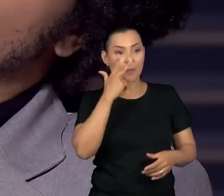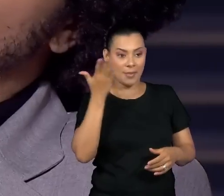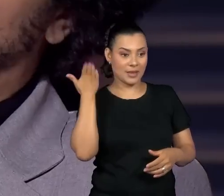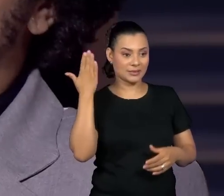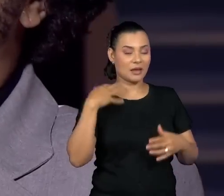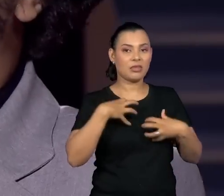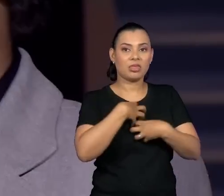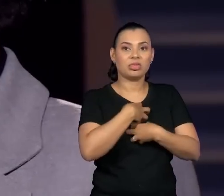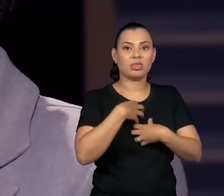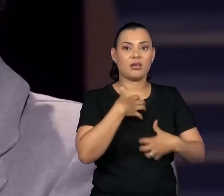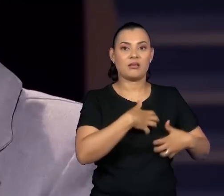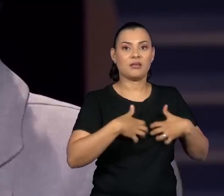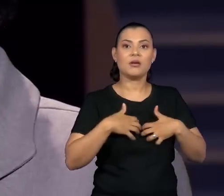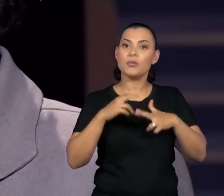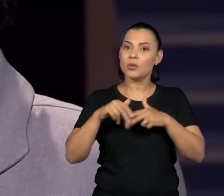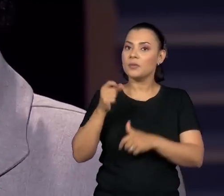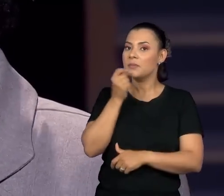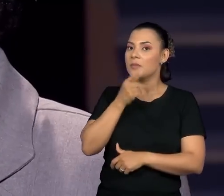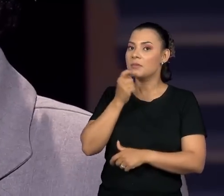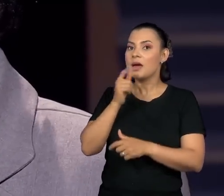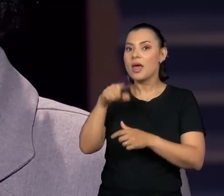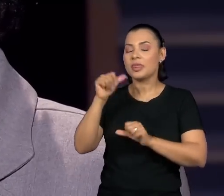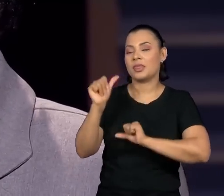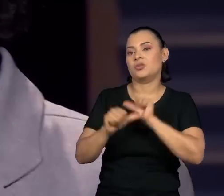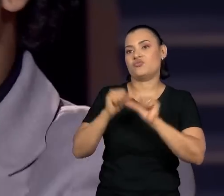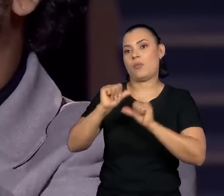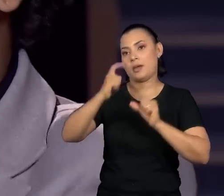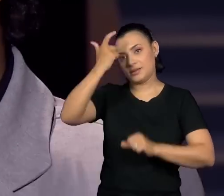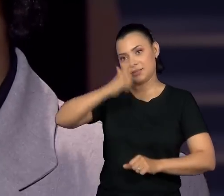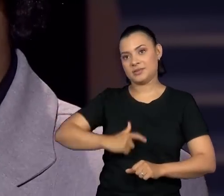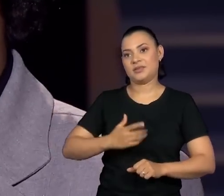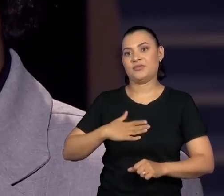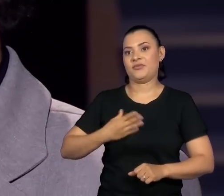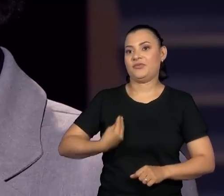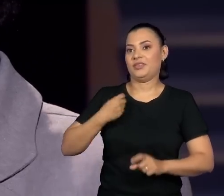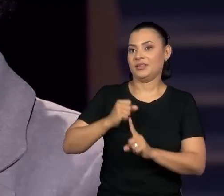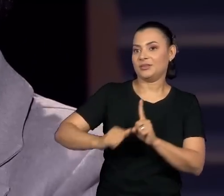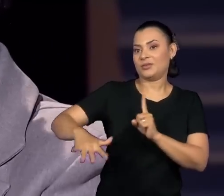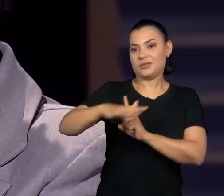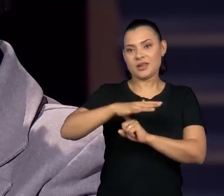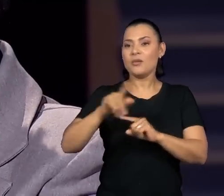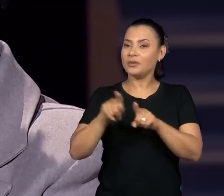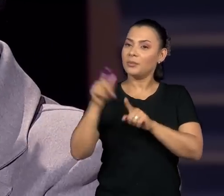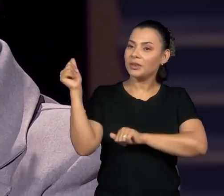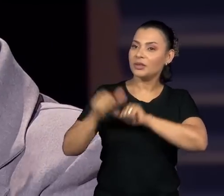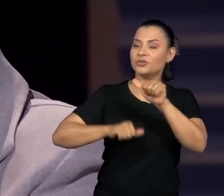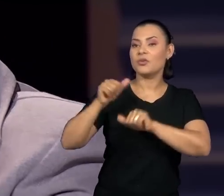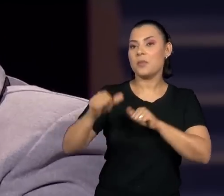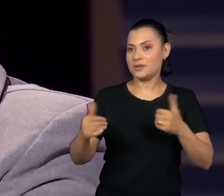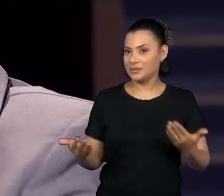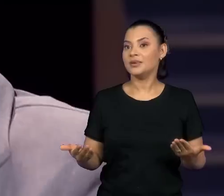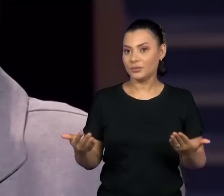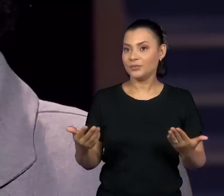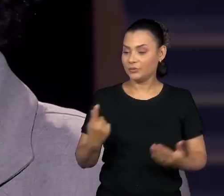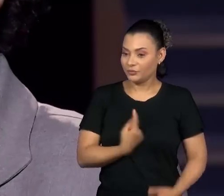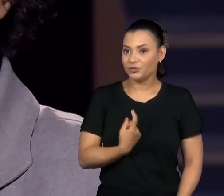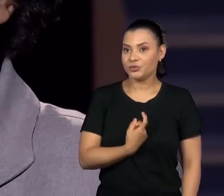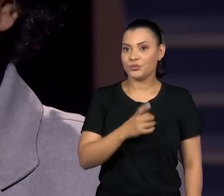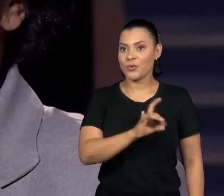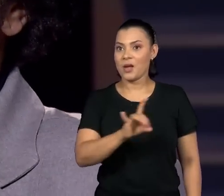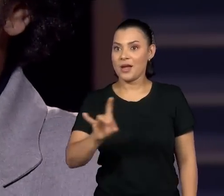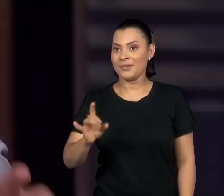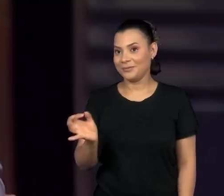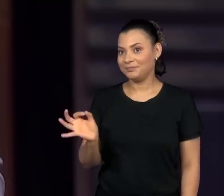ao início do nosso papo, né? A comédia como ferramenta de transformação, né? Tanto transformação social quanto transformação individual. Né?